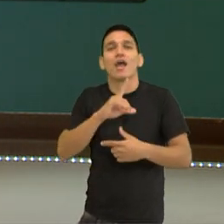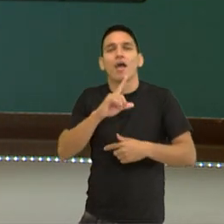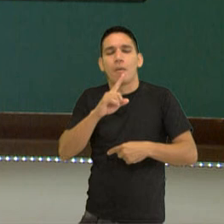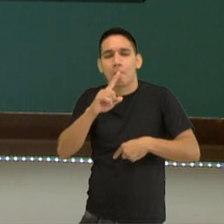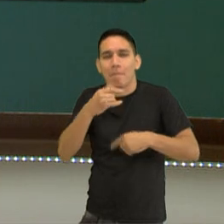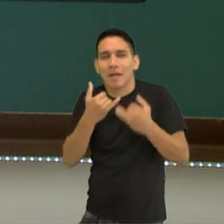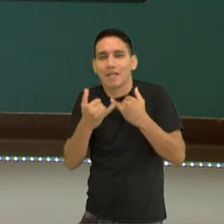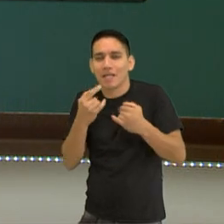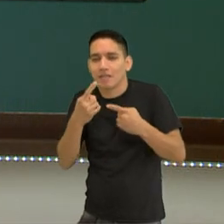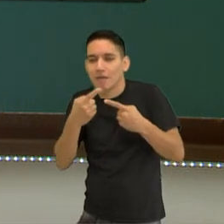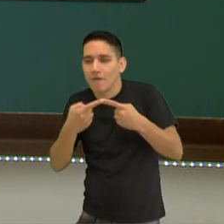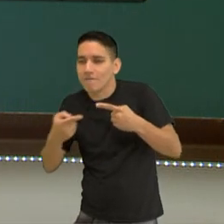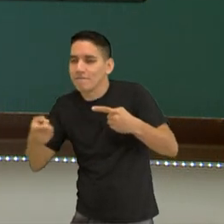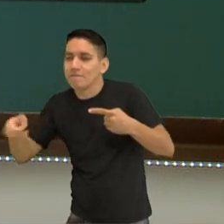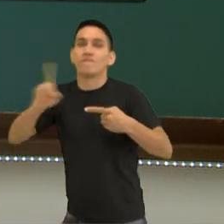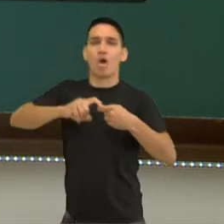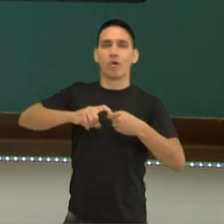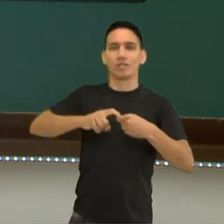volta.